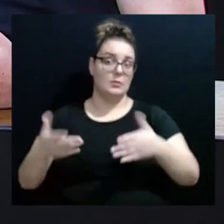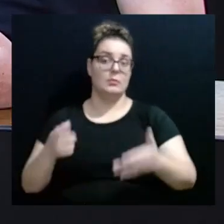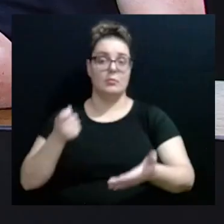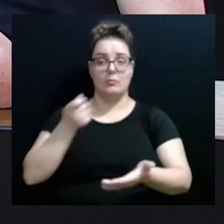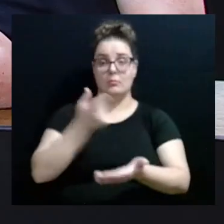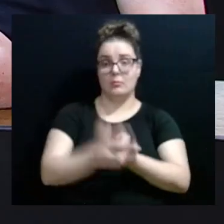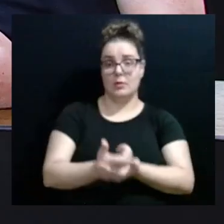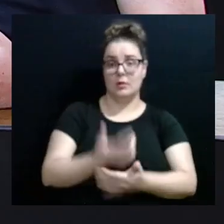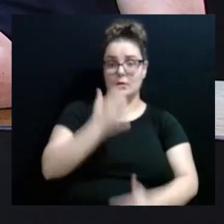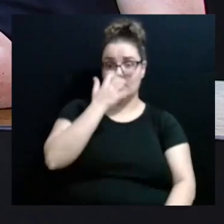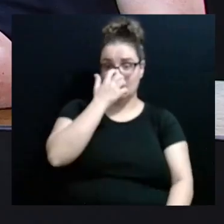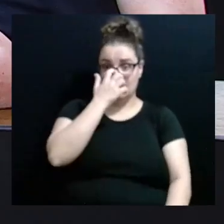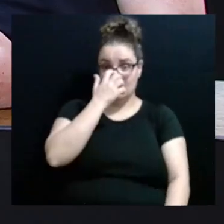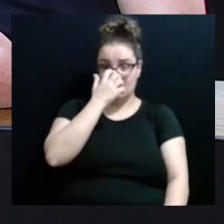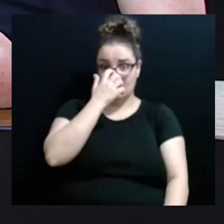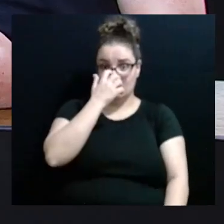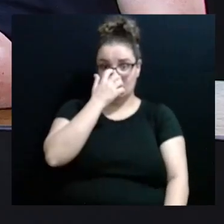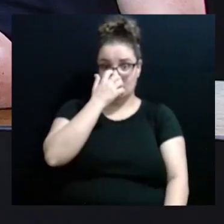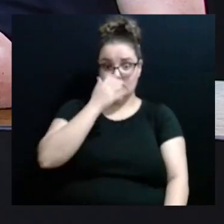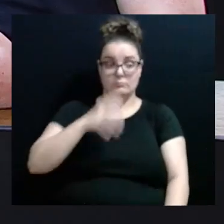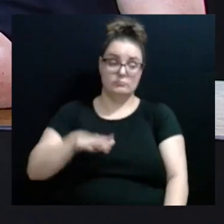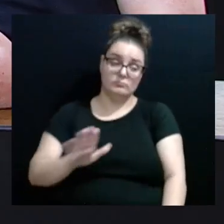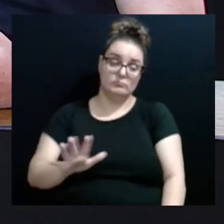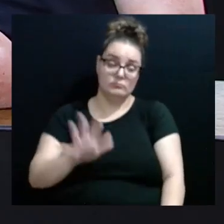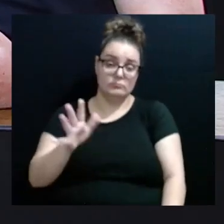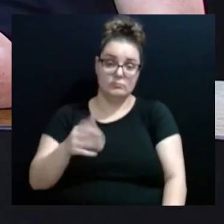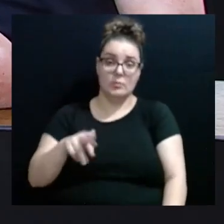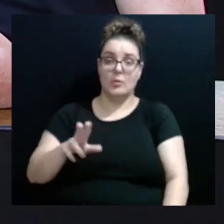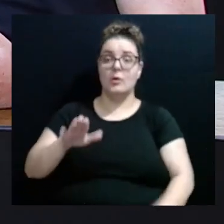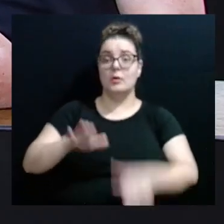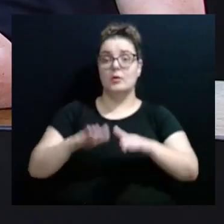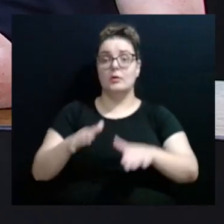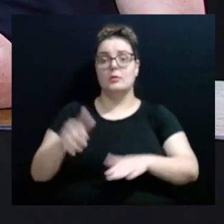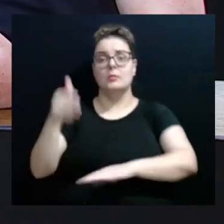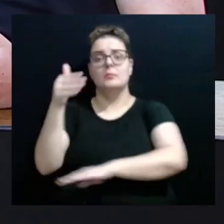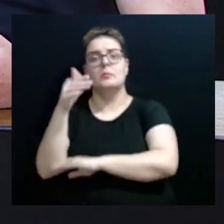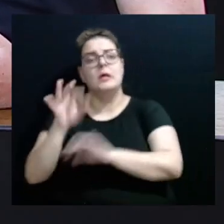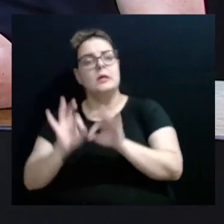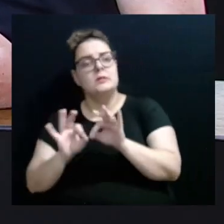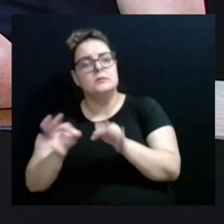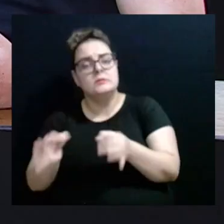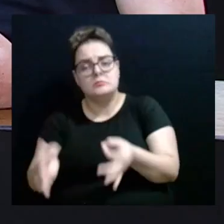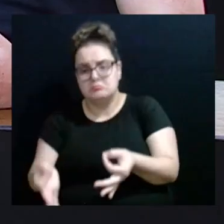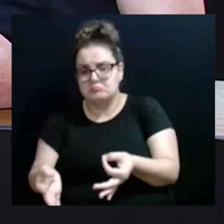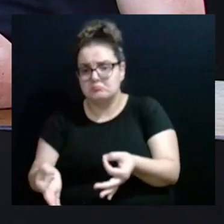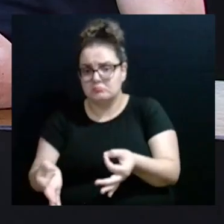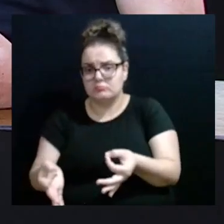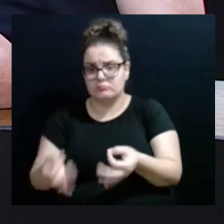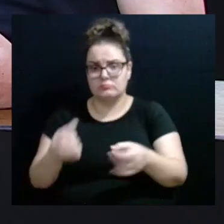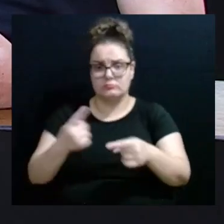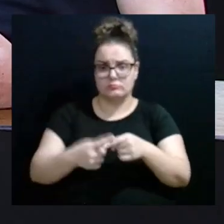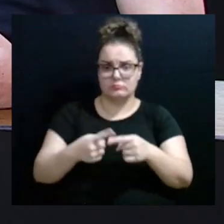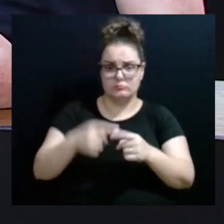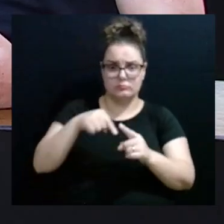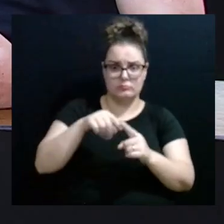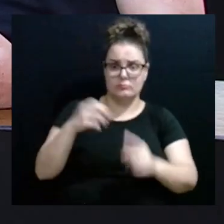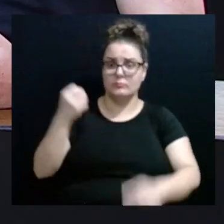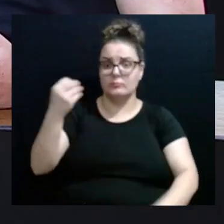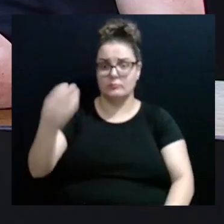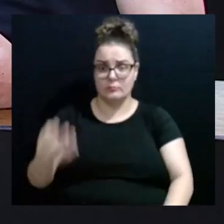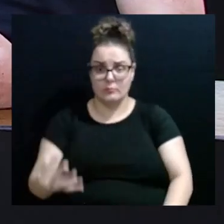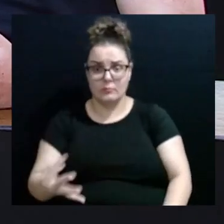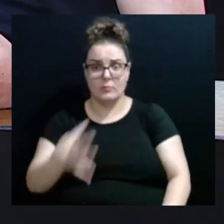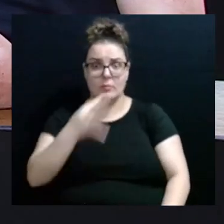ficar lá, pagar uma diária X ou Y mais cara, ou de repente ficar num hotel mais simples, né? Porque